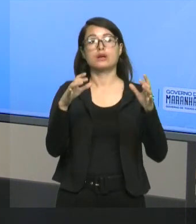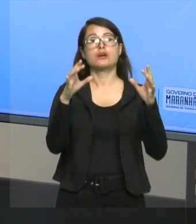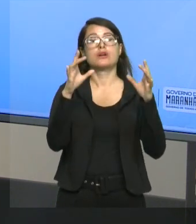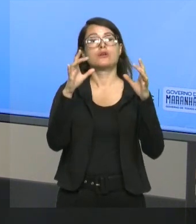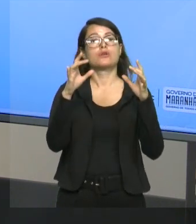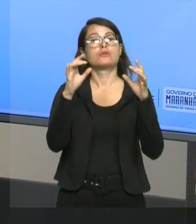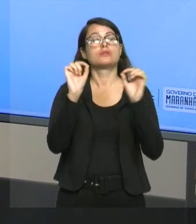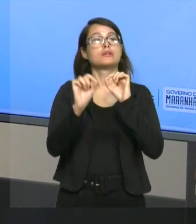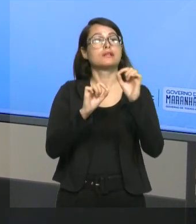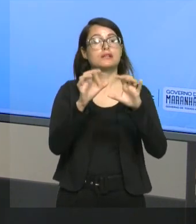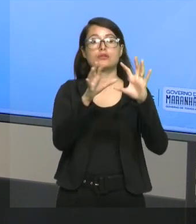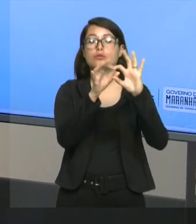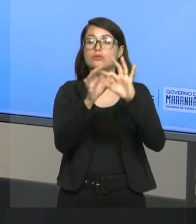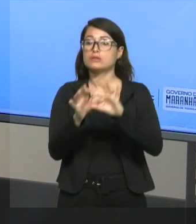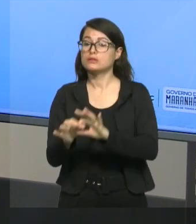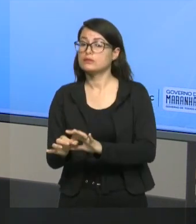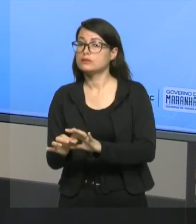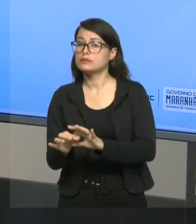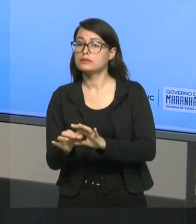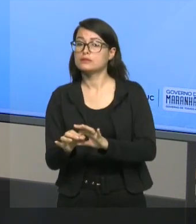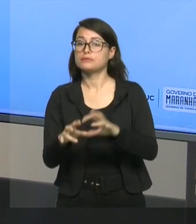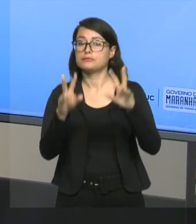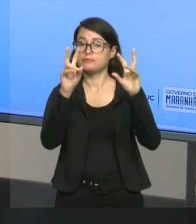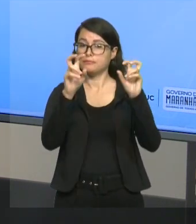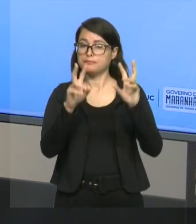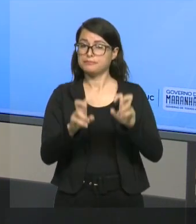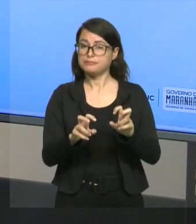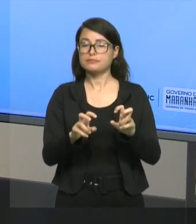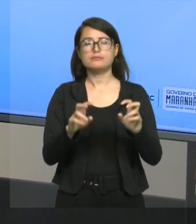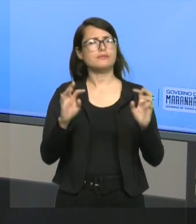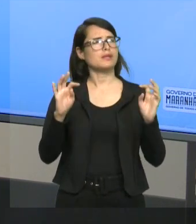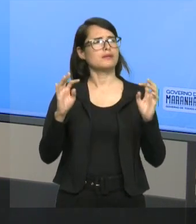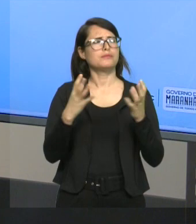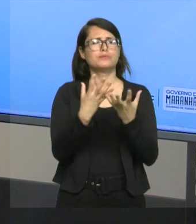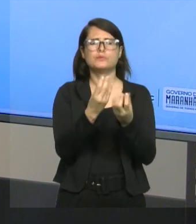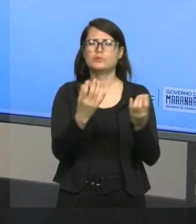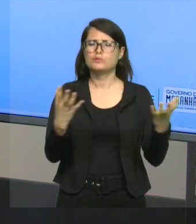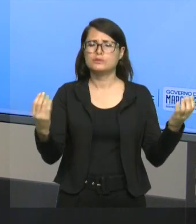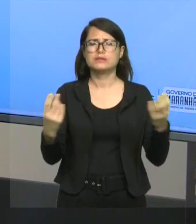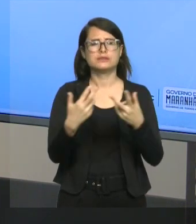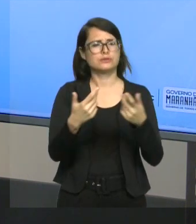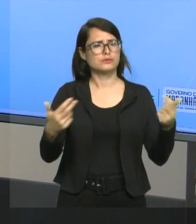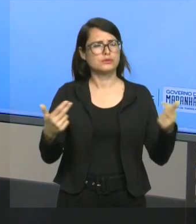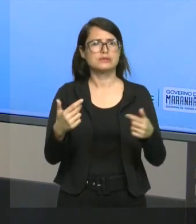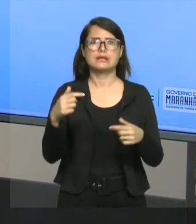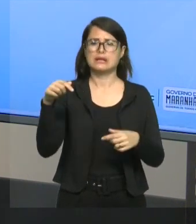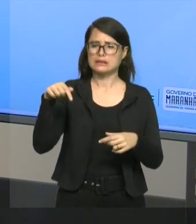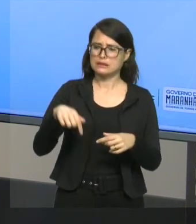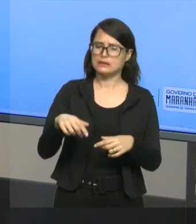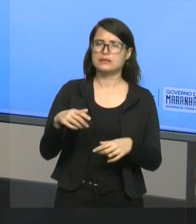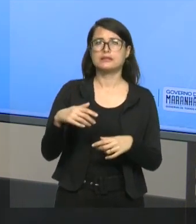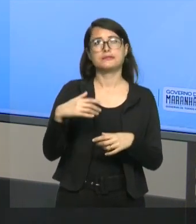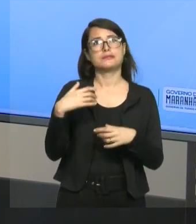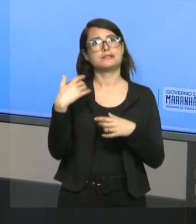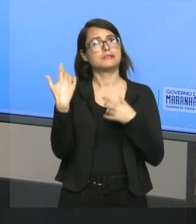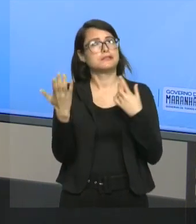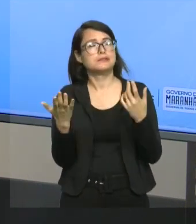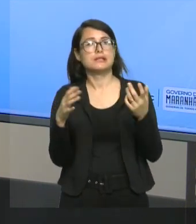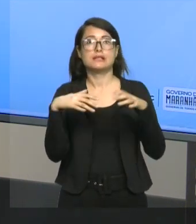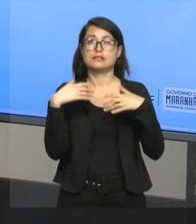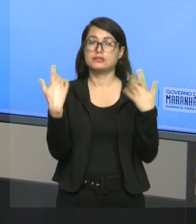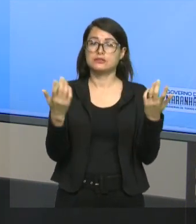contextualização do assunto. Nós vamos falar de muitas coisas. Aqui, ali, vamos retomar